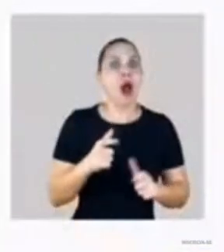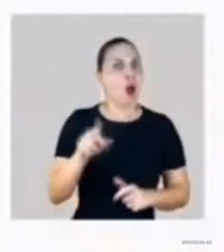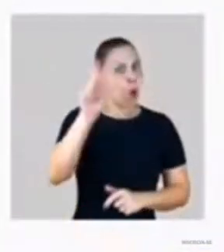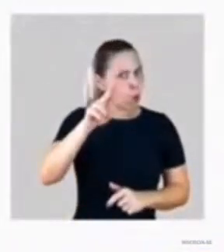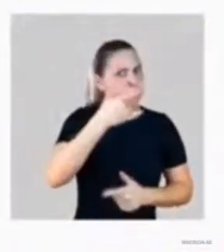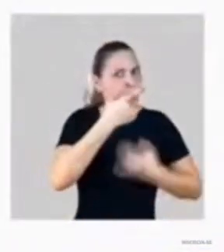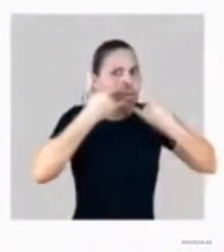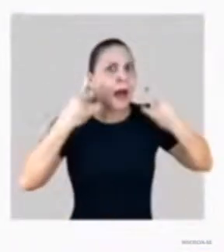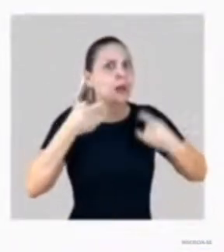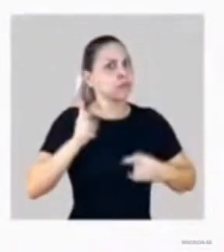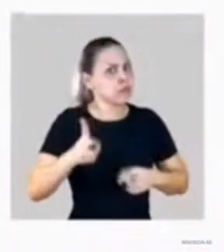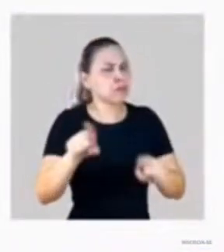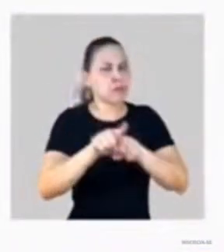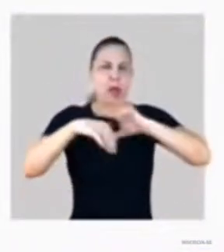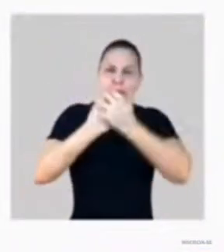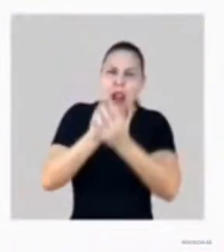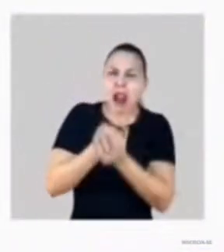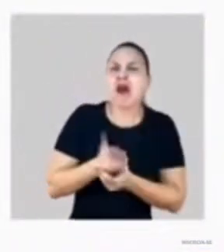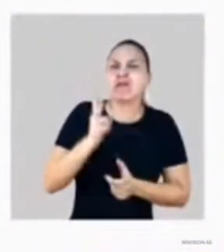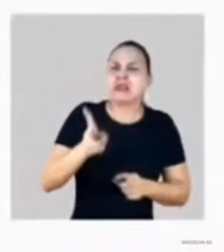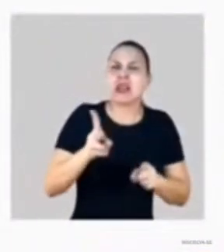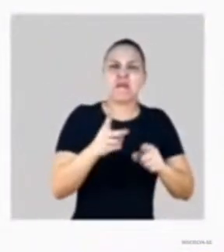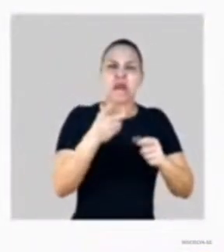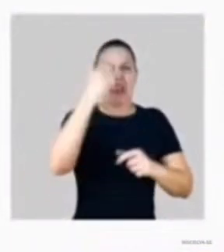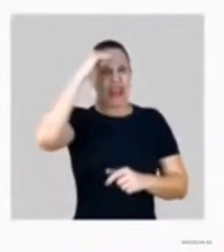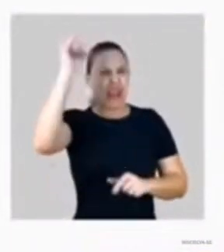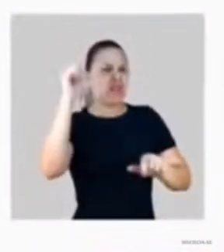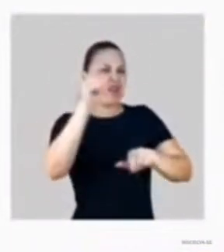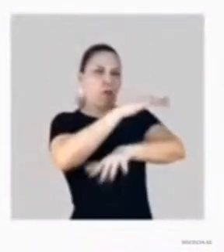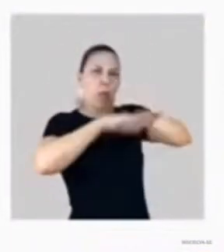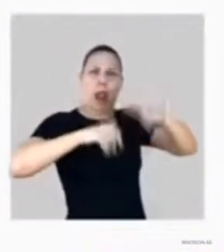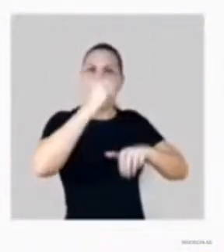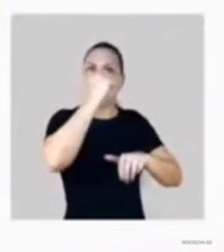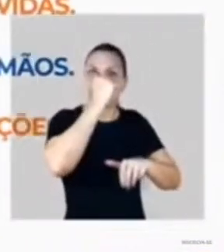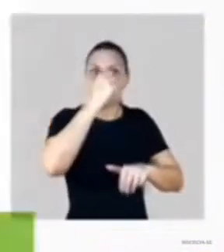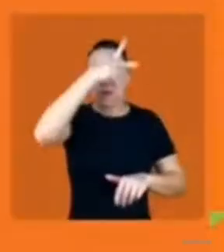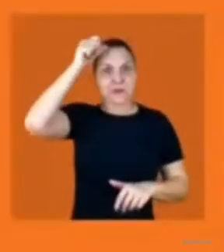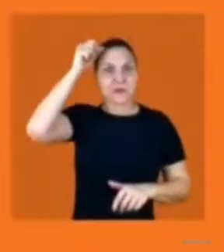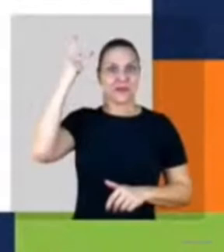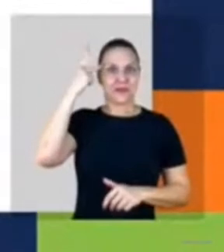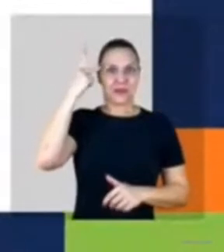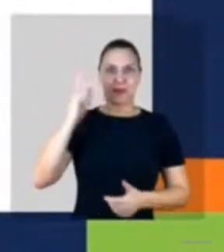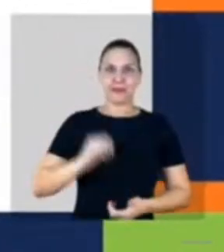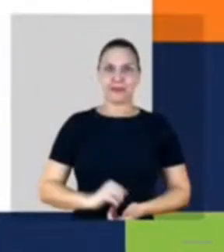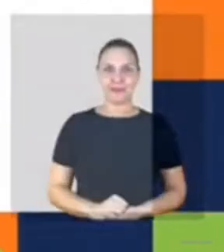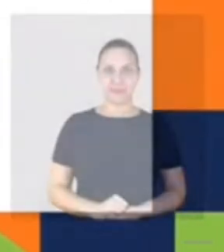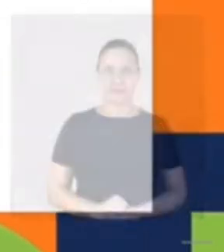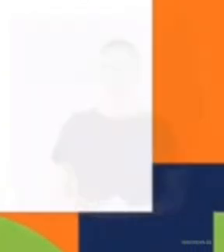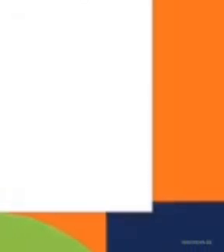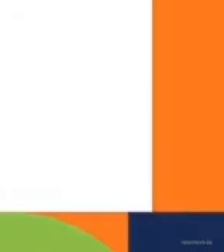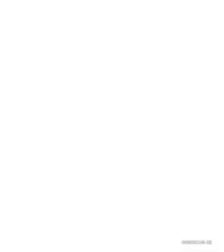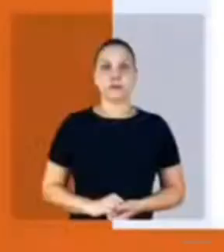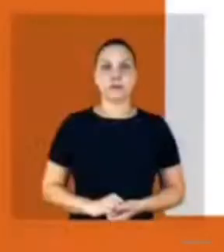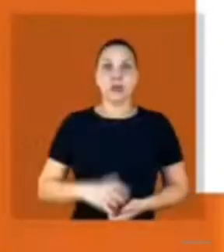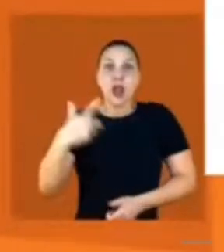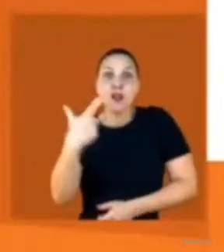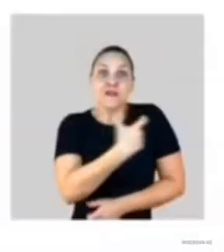use máscara sempre, lave sempre as mãos e evite aglomerações. Prefeitura de São